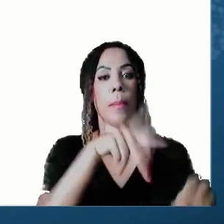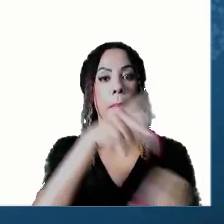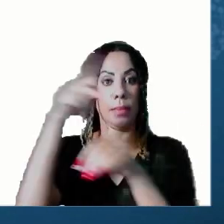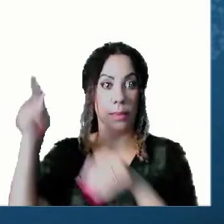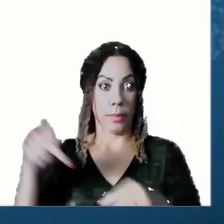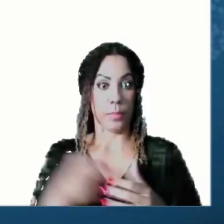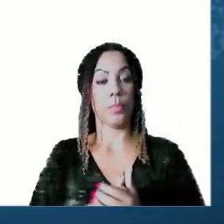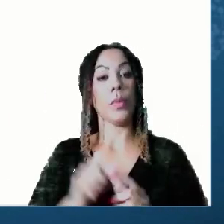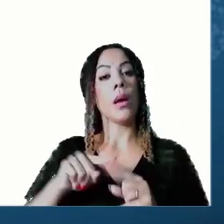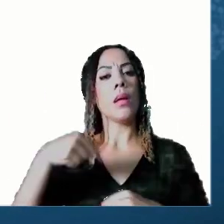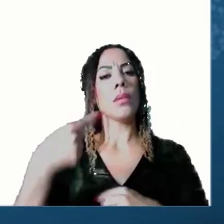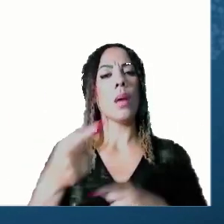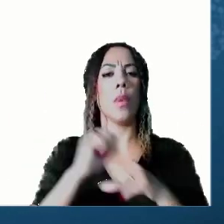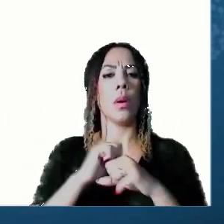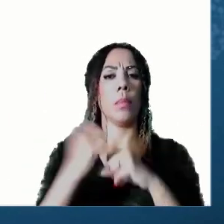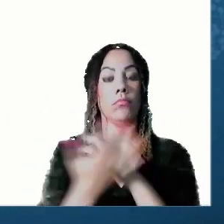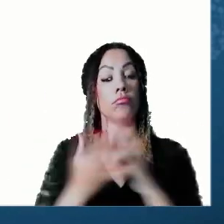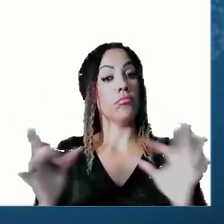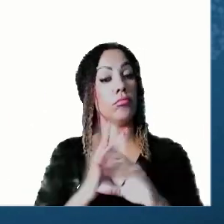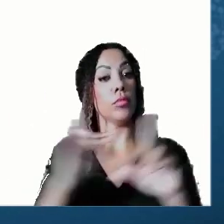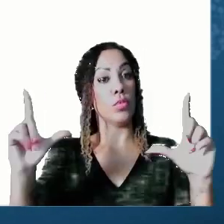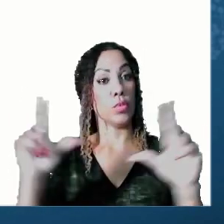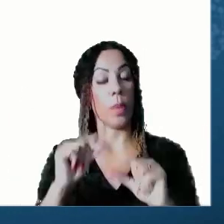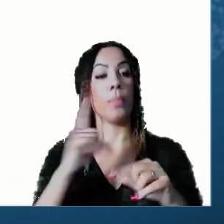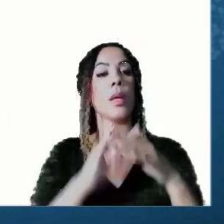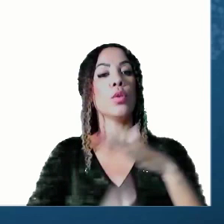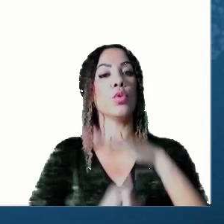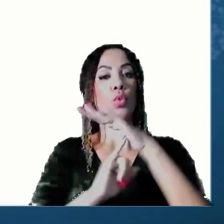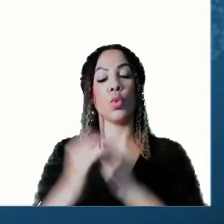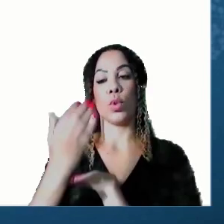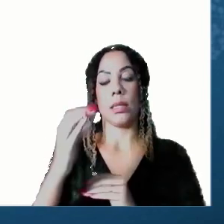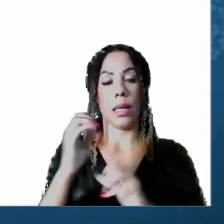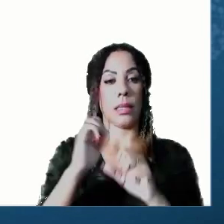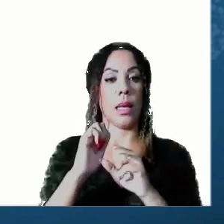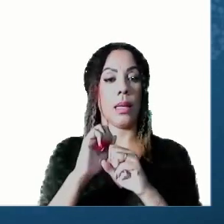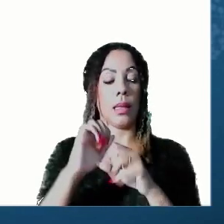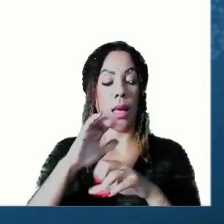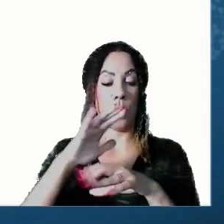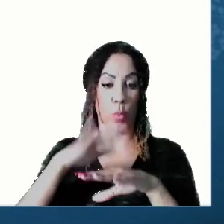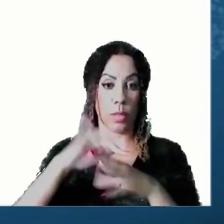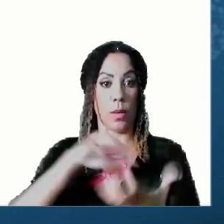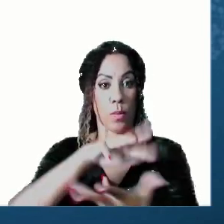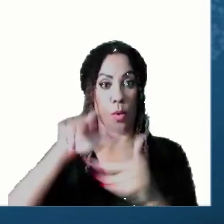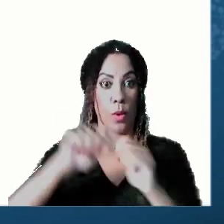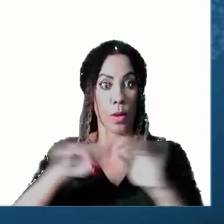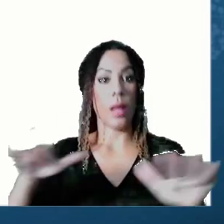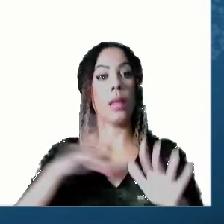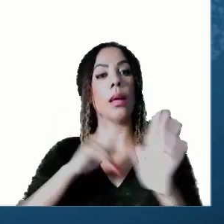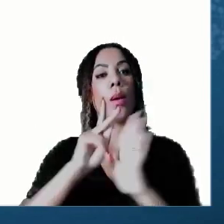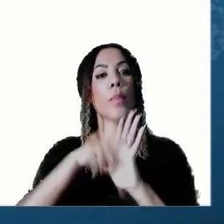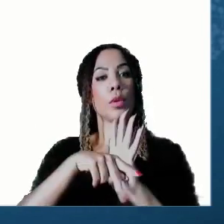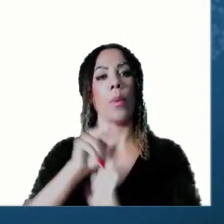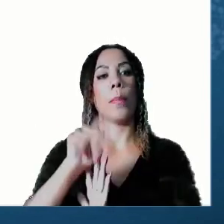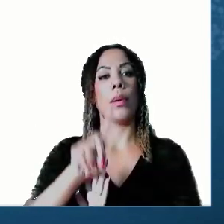relação, depois da pandemia, nós temos o Instituto de Ciências da Pandemia, aqui nós temos o projeto COBE, que